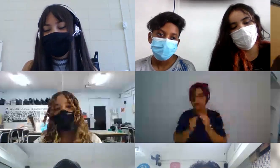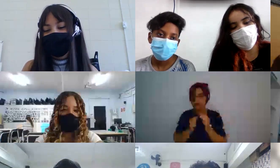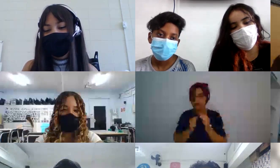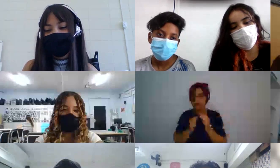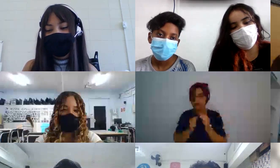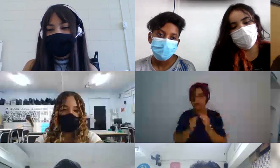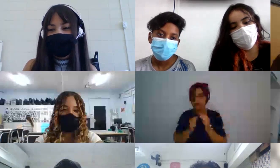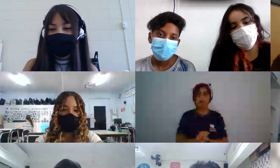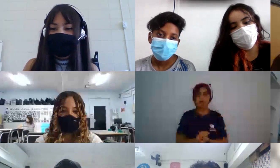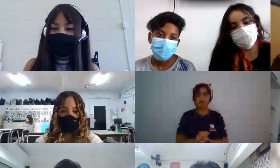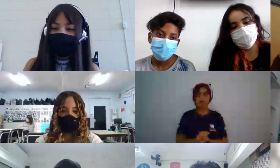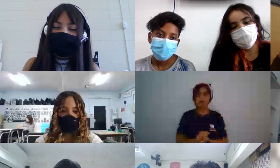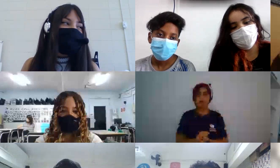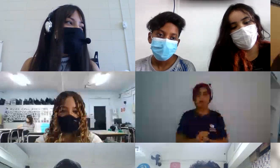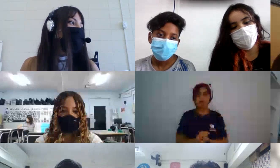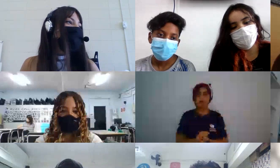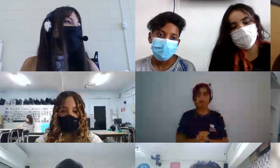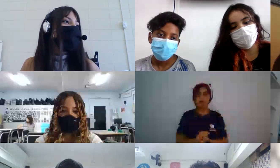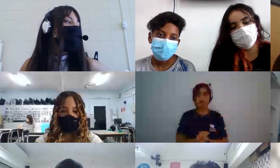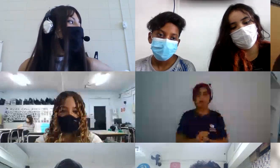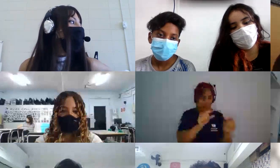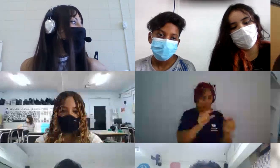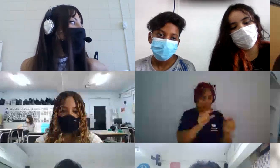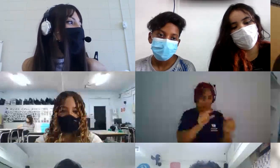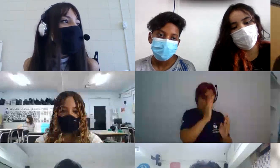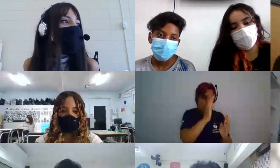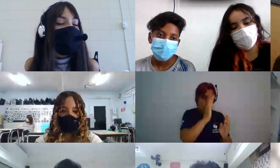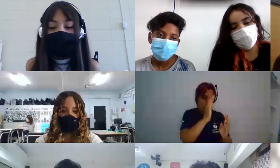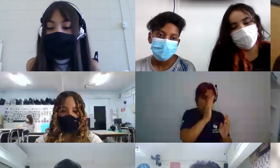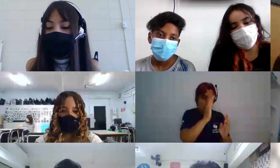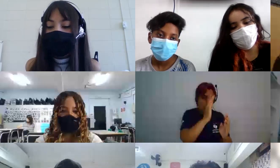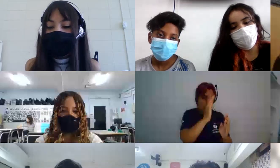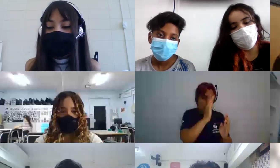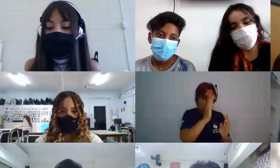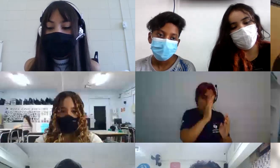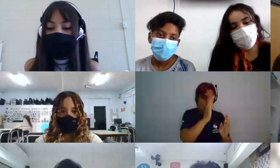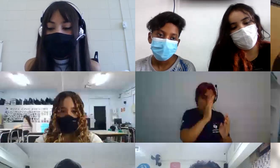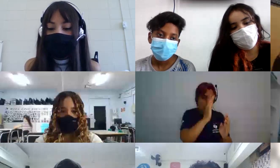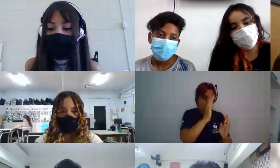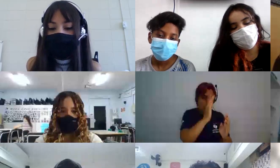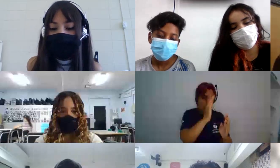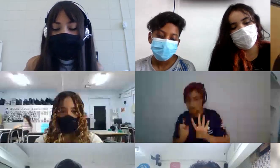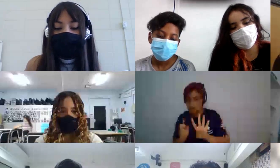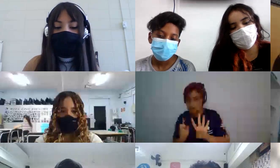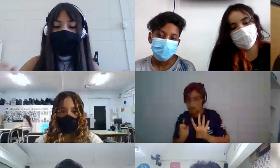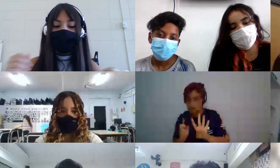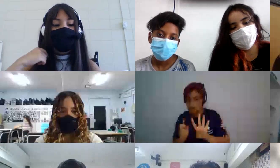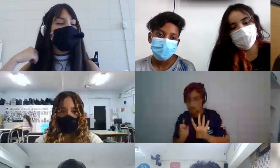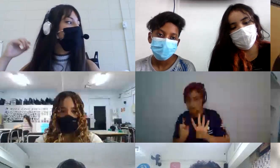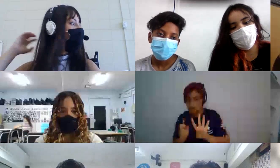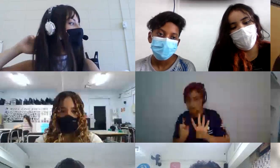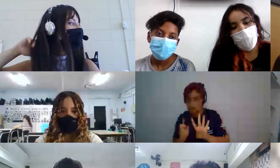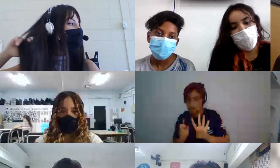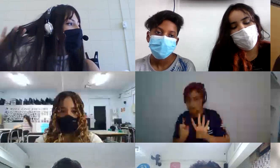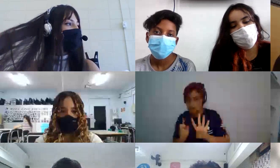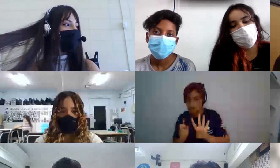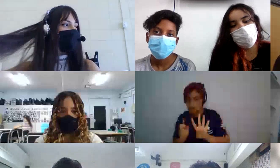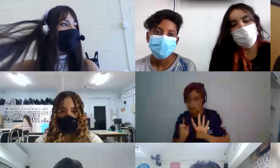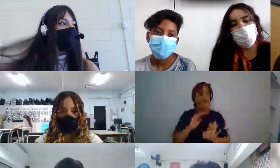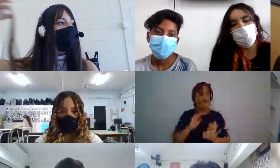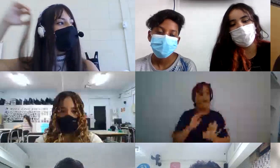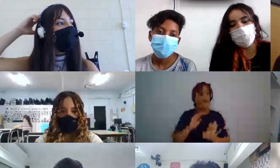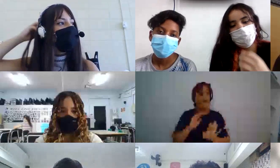eu derrubasse a primeira pecinha e aí vai caindo um monte de pecinha na sequência, que são essas transformações todas que